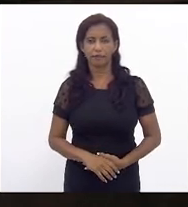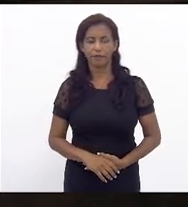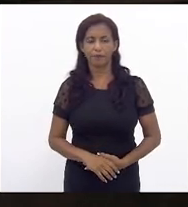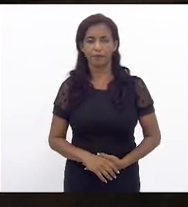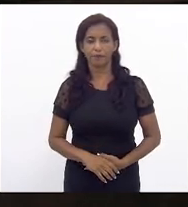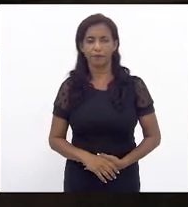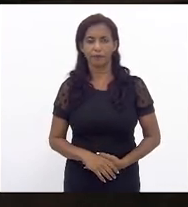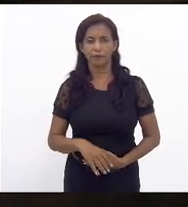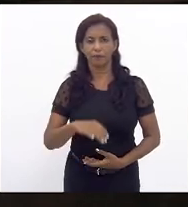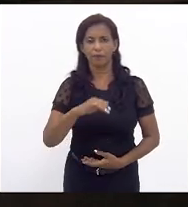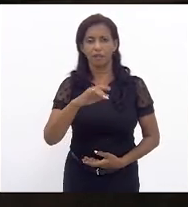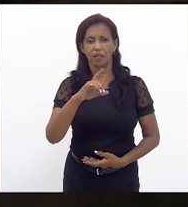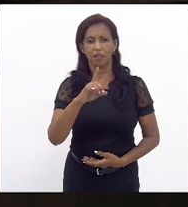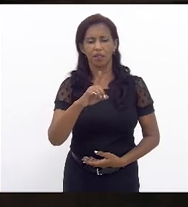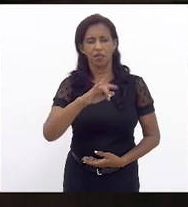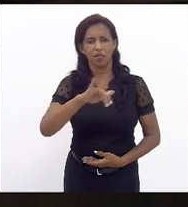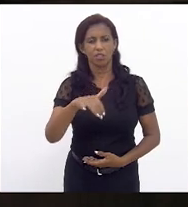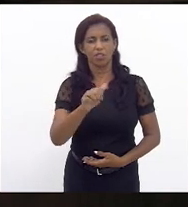Bittencourt. Deputado Jaumir Júnior.